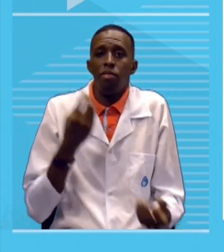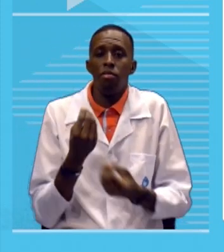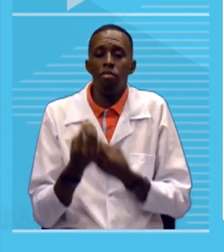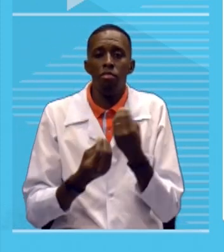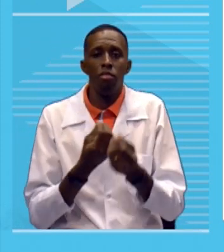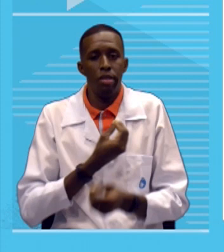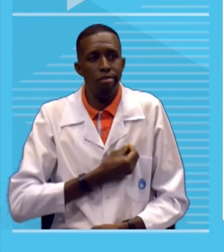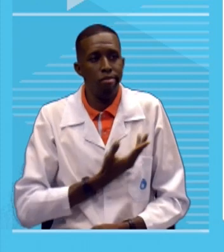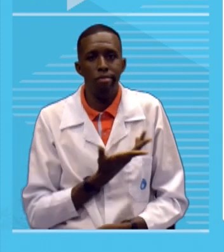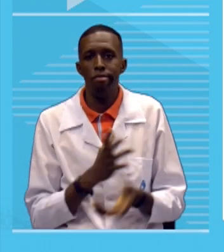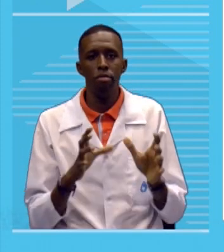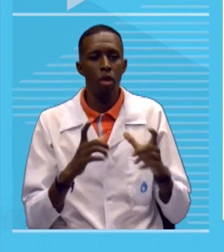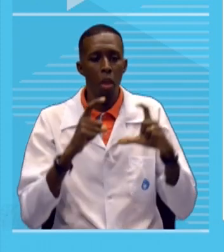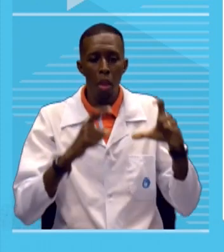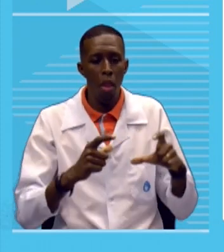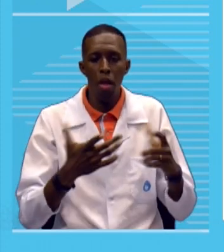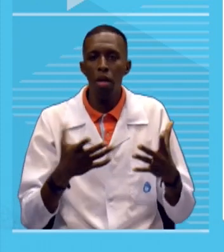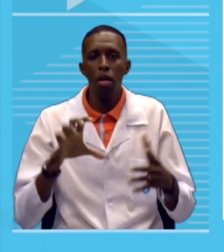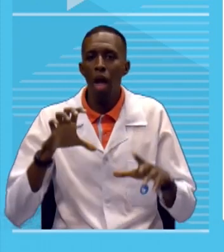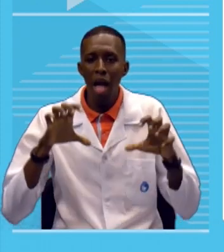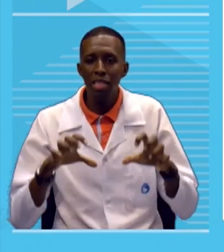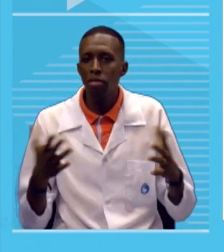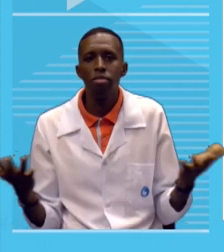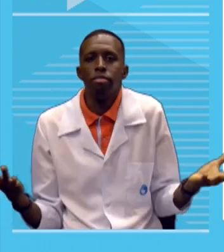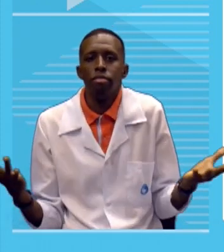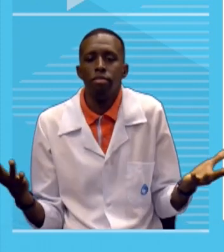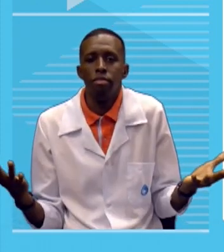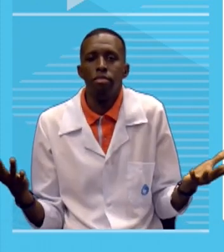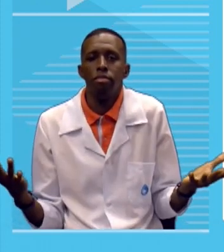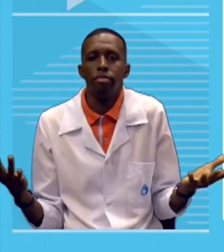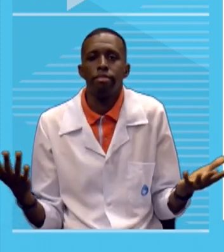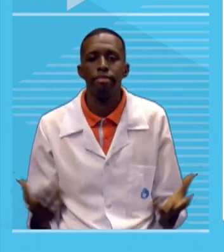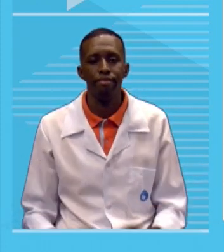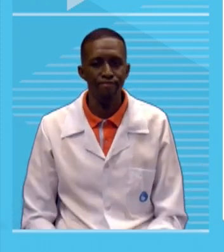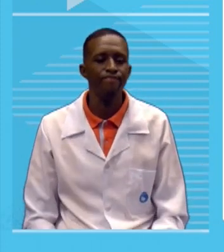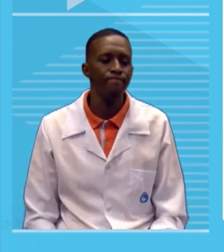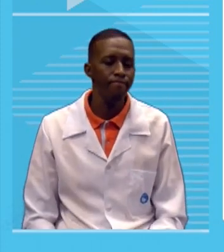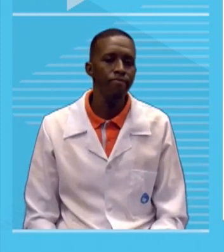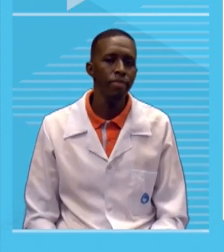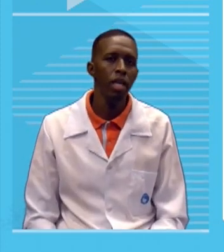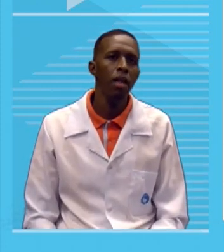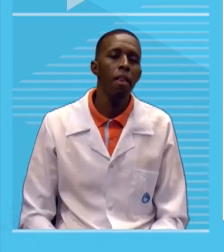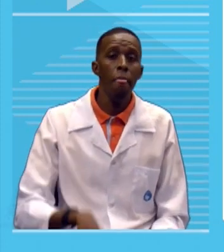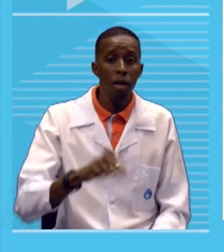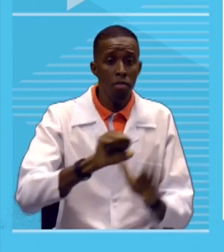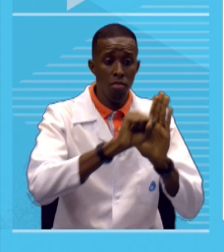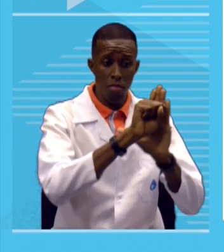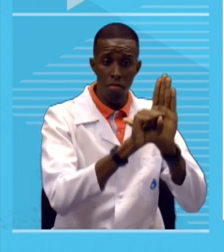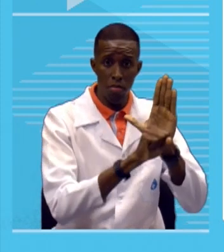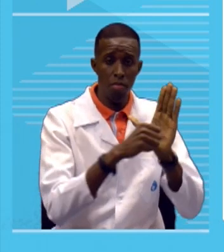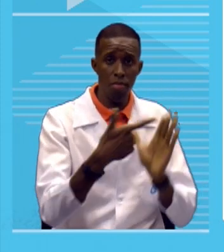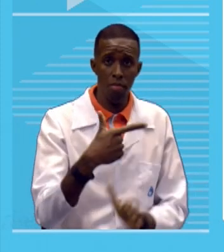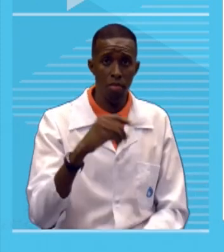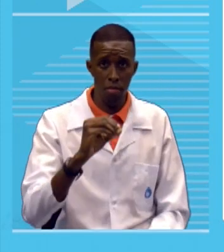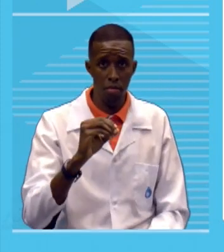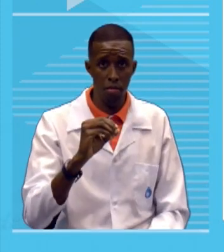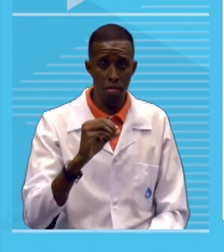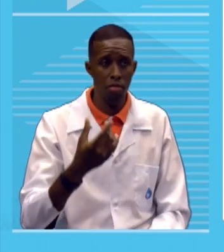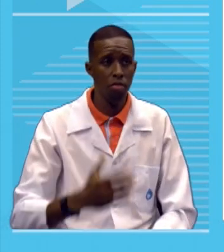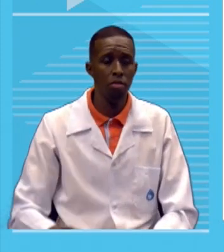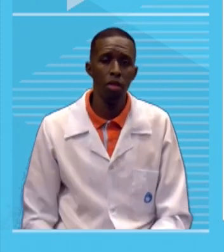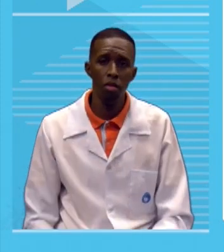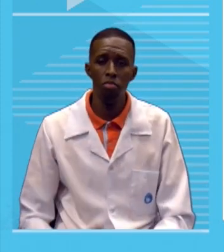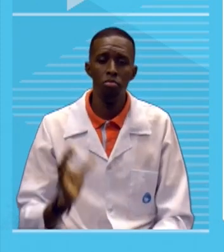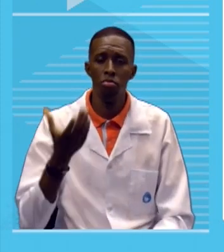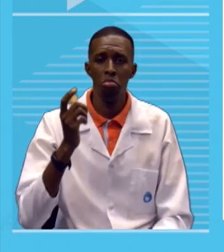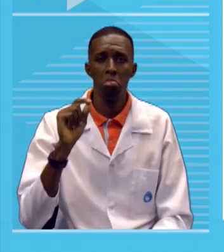sendo marginalizados. E aí, durante o século XX, se defendia muito que a modernização ela